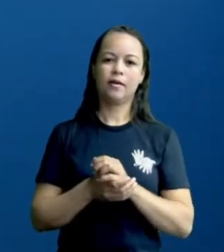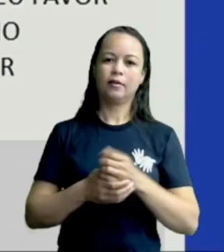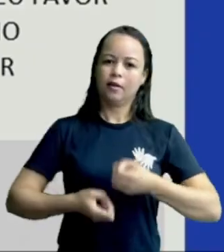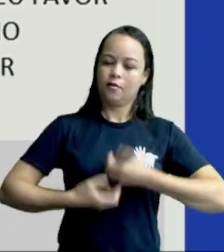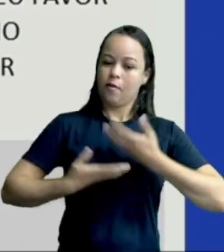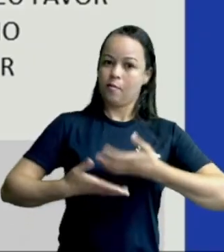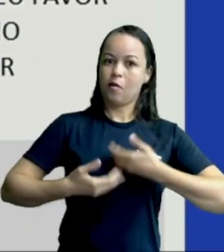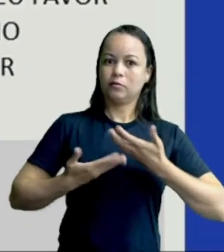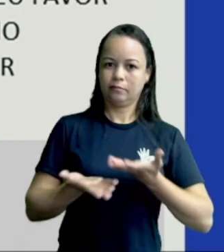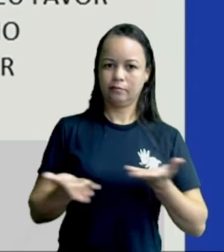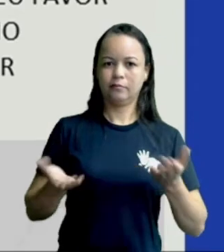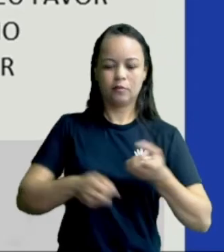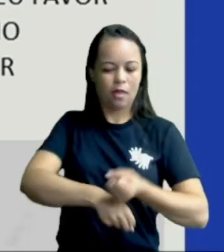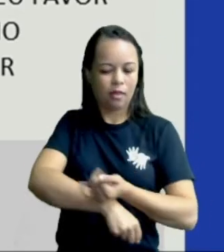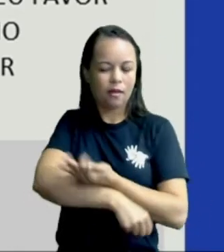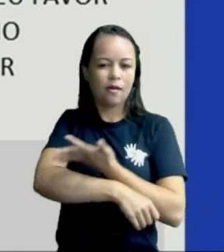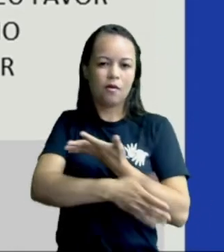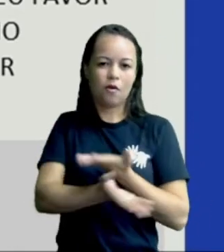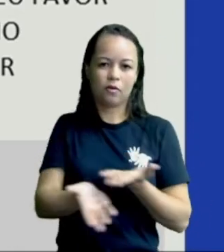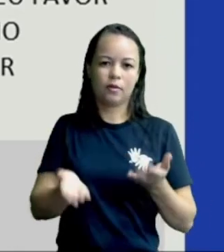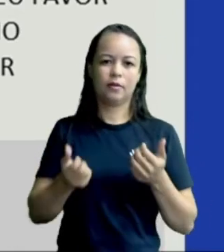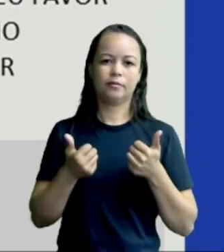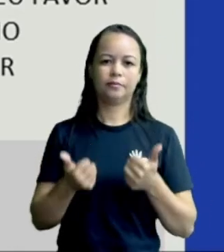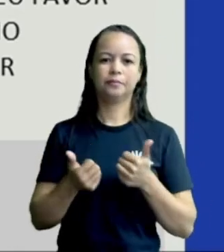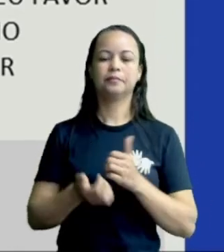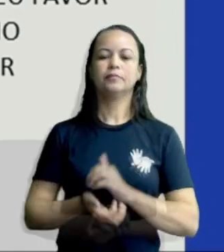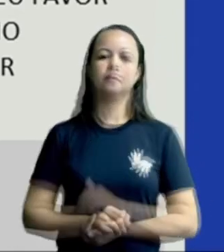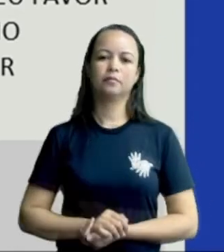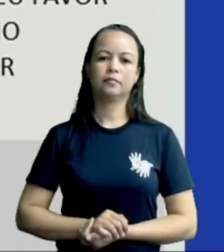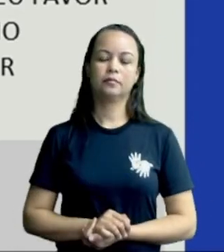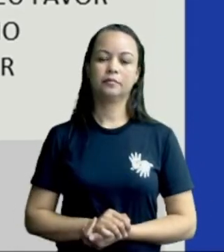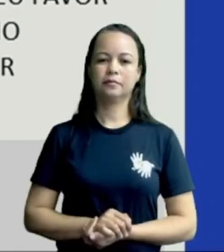emoção, tá bom? Vamos lá!